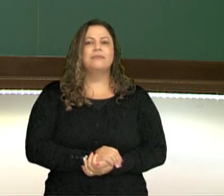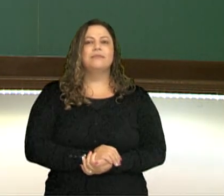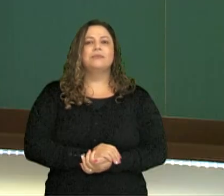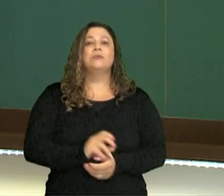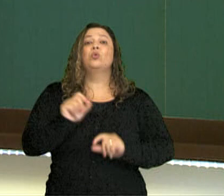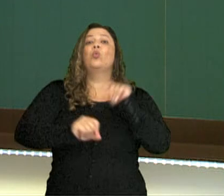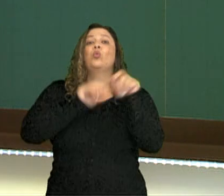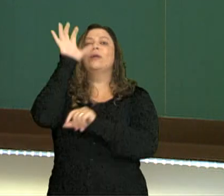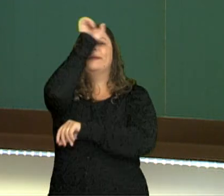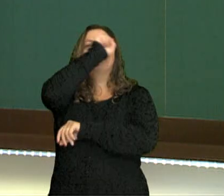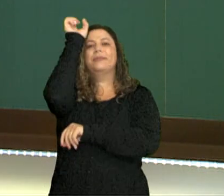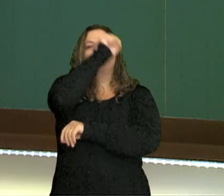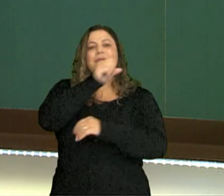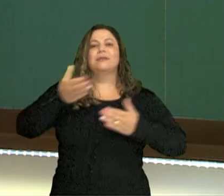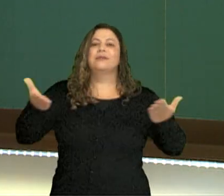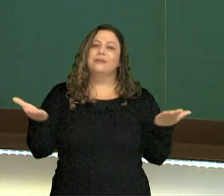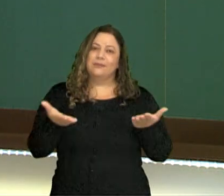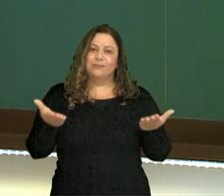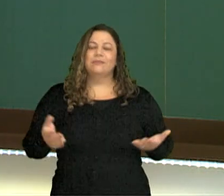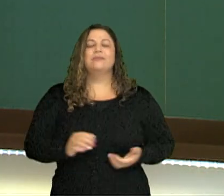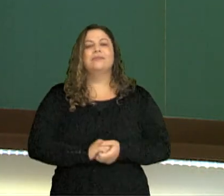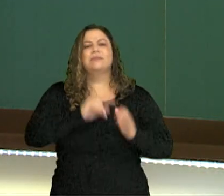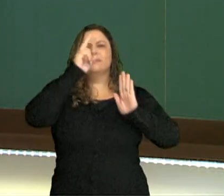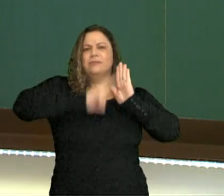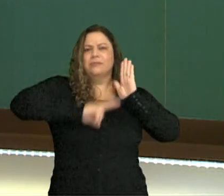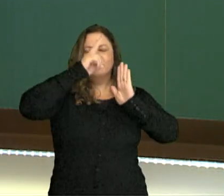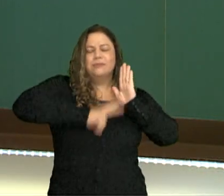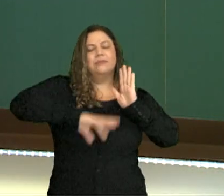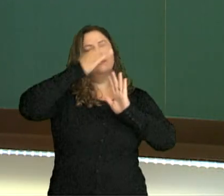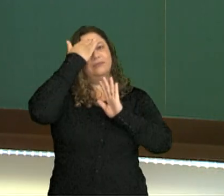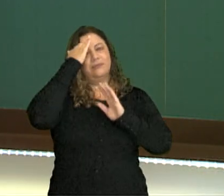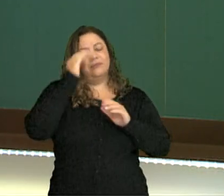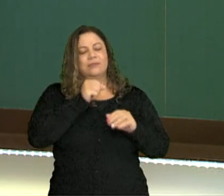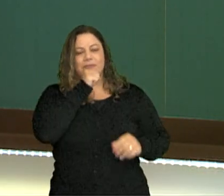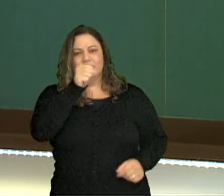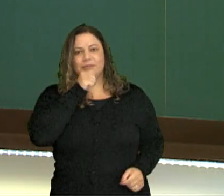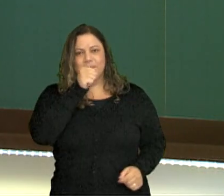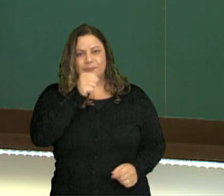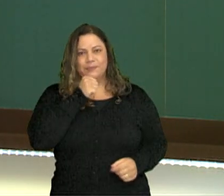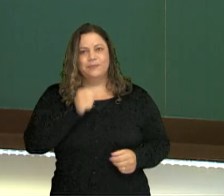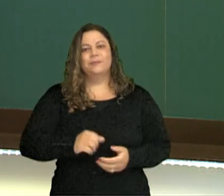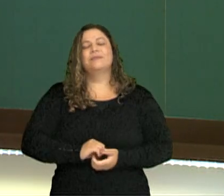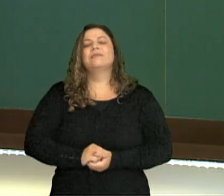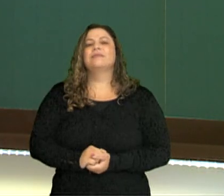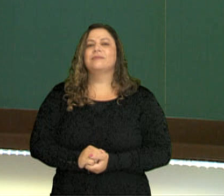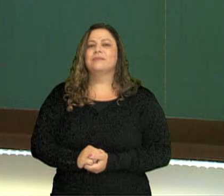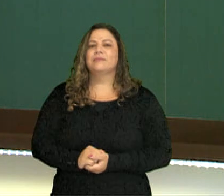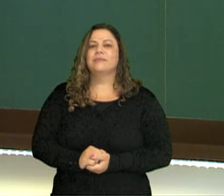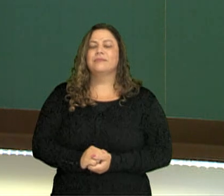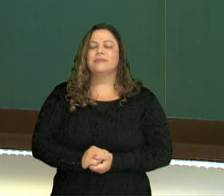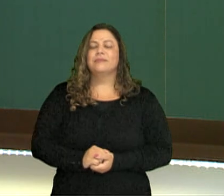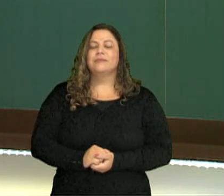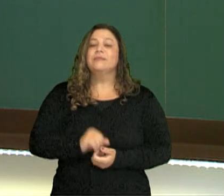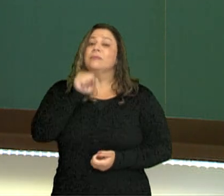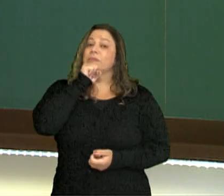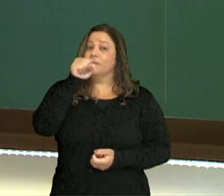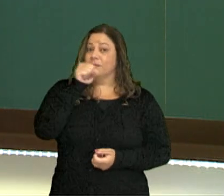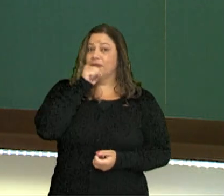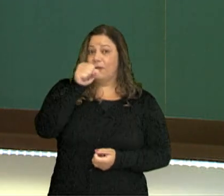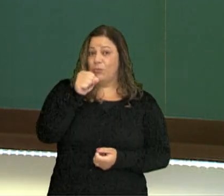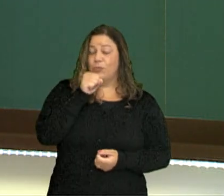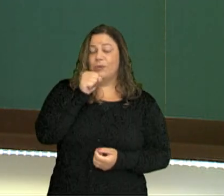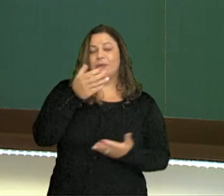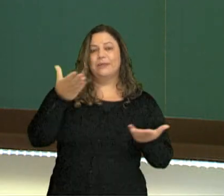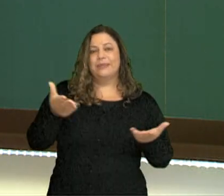O que aprendemos? Lemos e interpretamos reportagens. Então, uma reportagem, ela